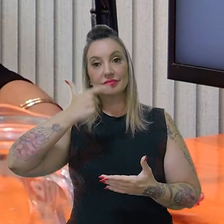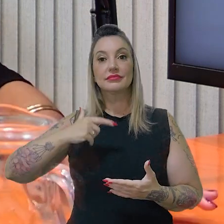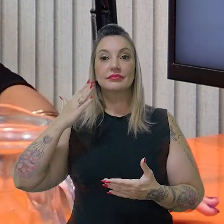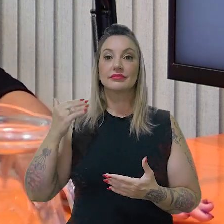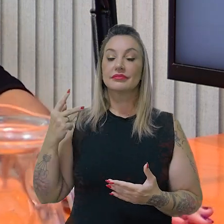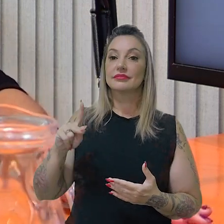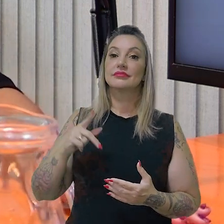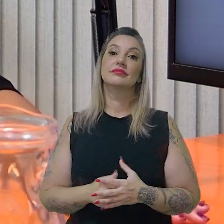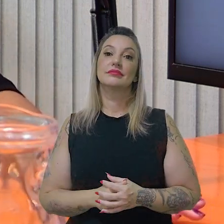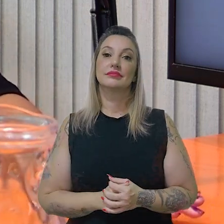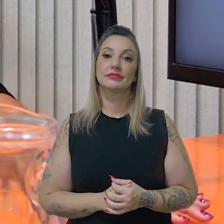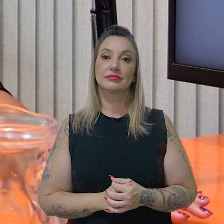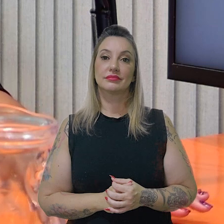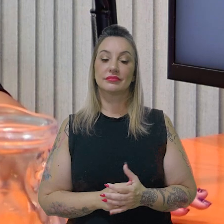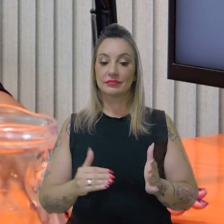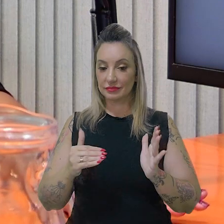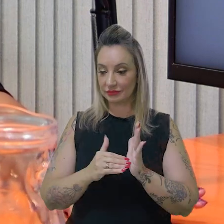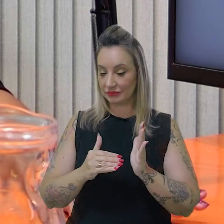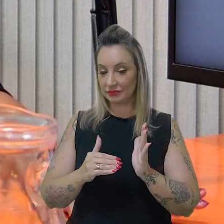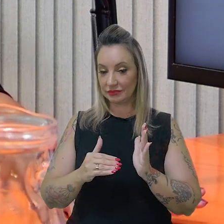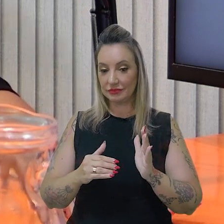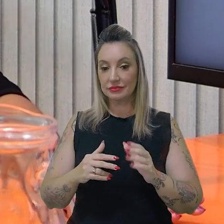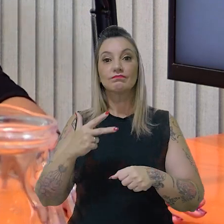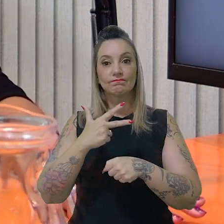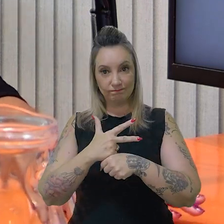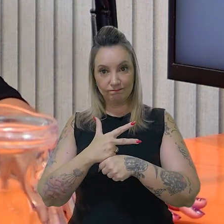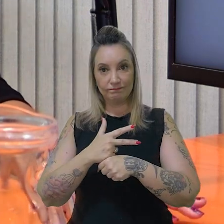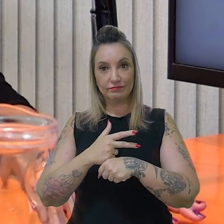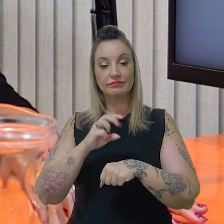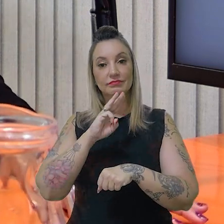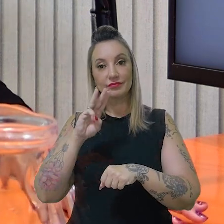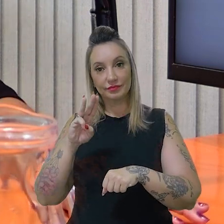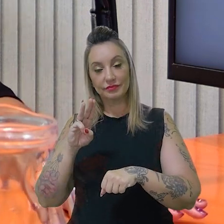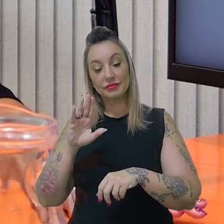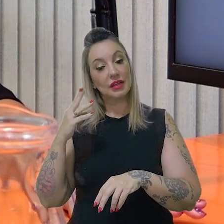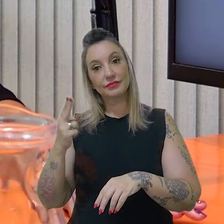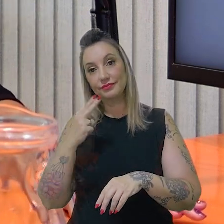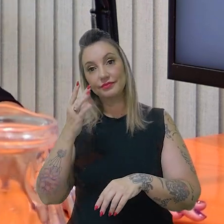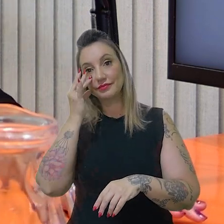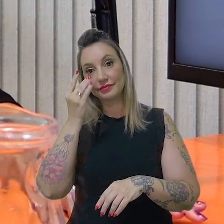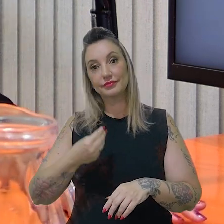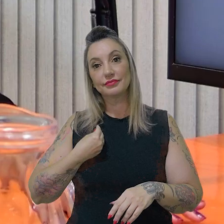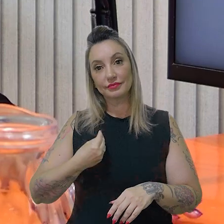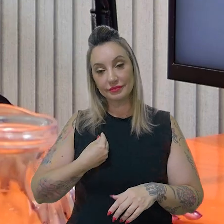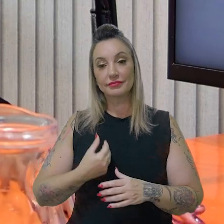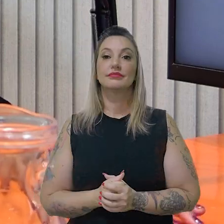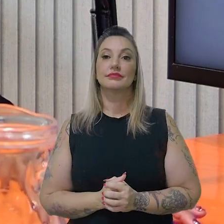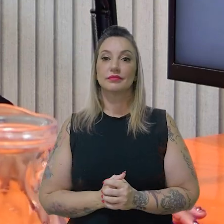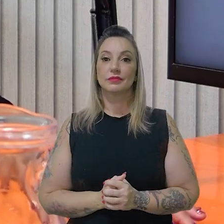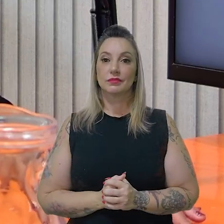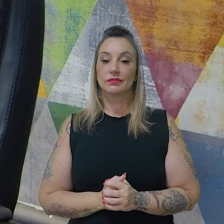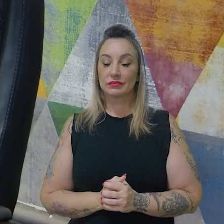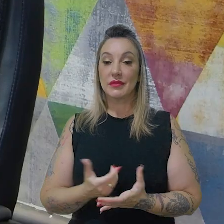então assim até a gente consegue online a gente faz mas tem coisa que não tem como mesmo e atendimento é presencial